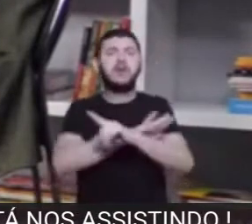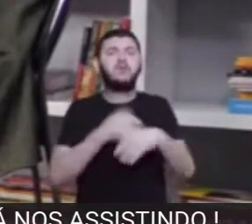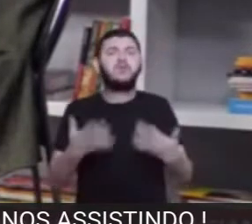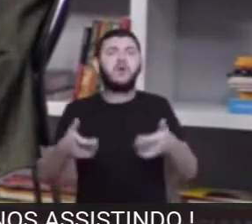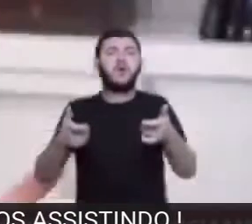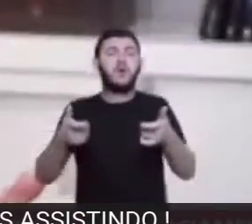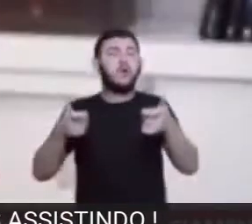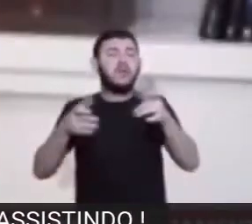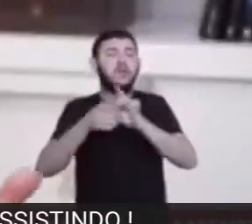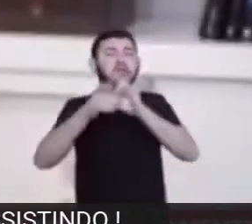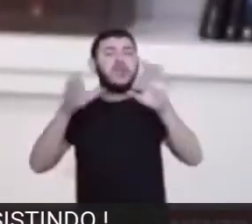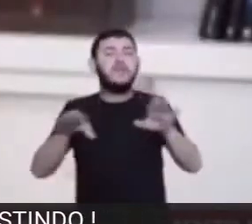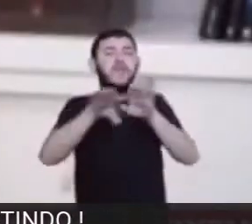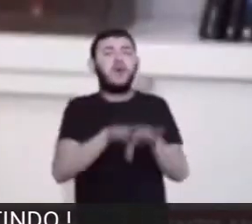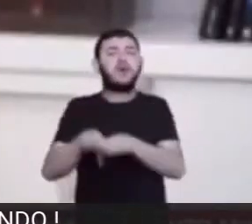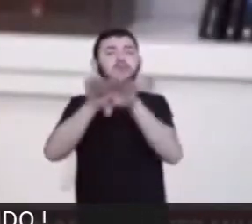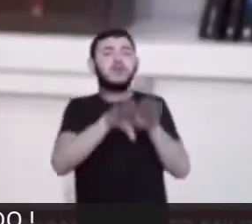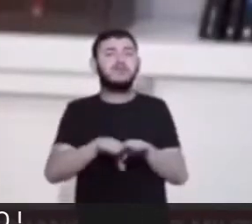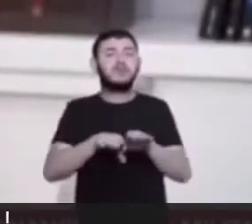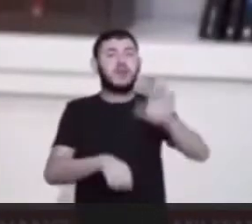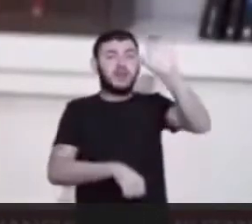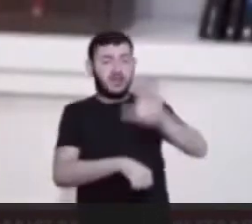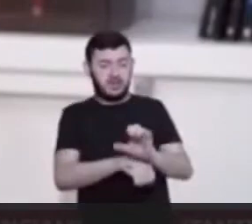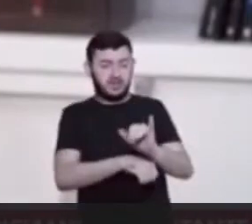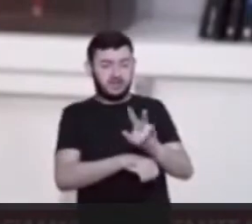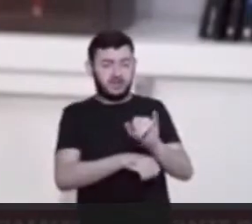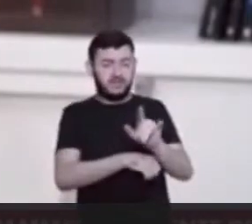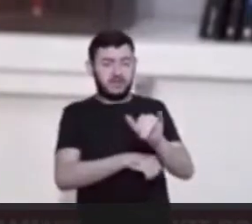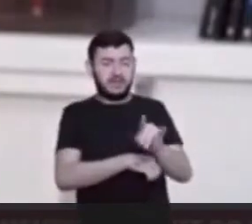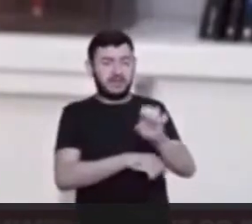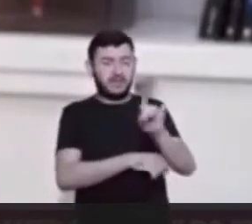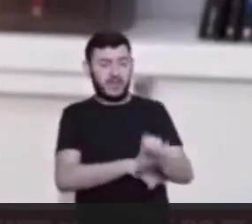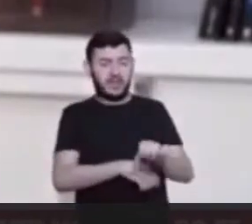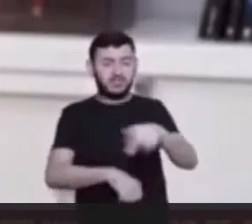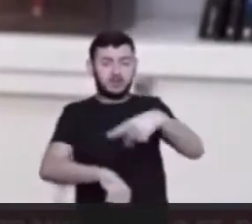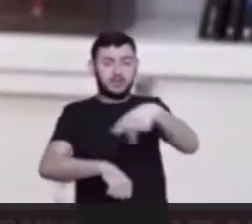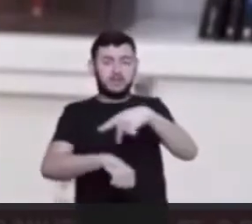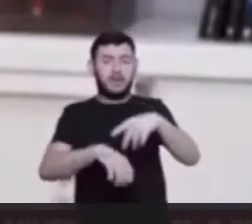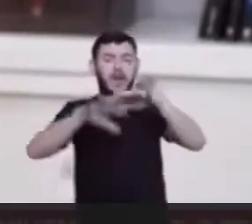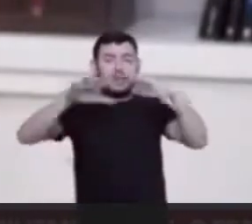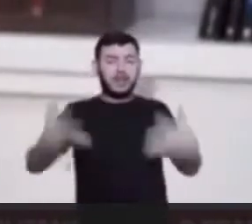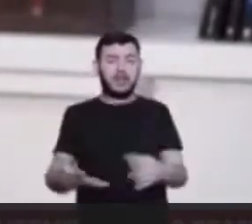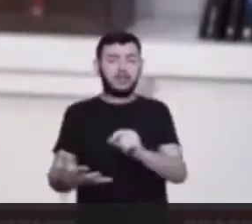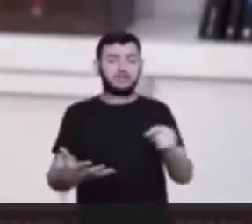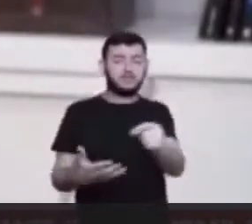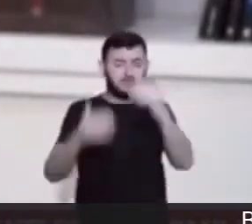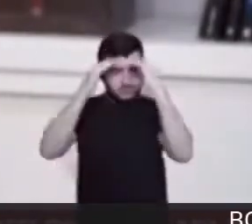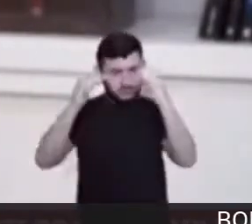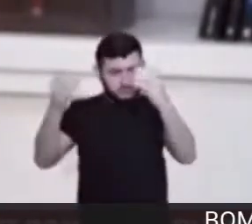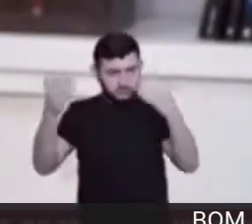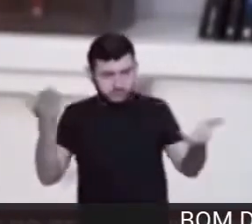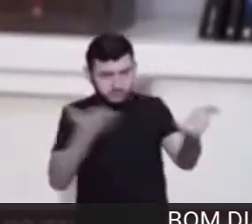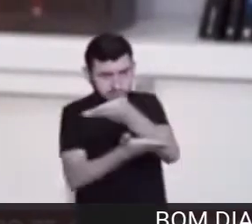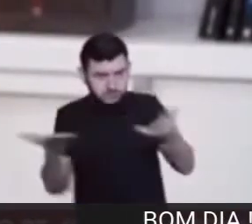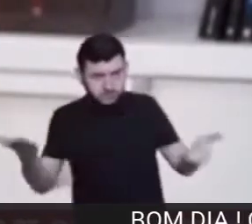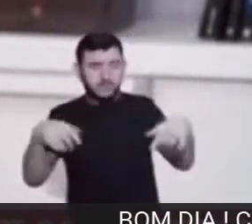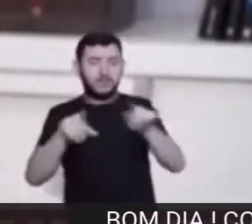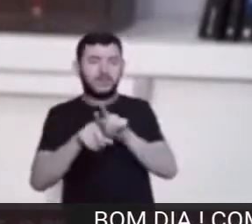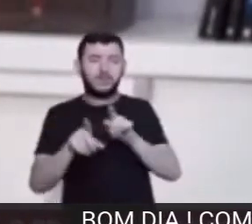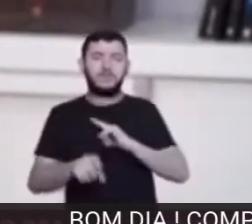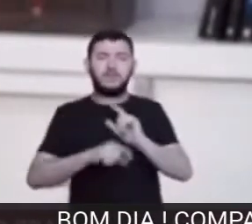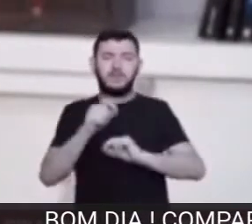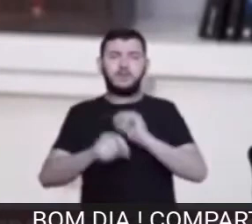civilidade? Cadê o respeito entre as nações? Então, esse é um tema que me preocupa muito. E é um tema